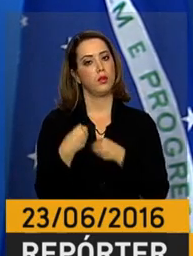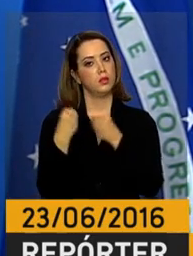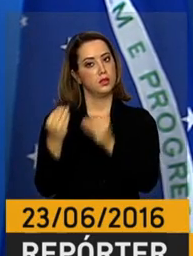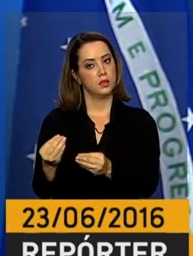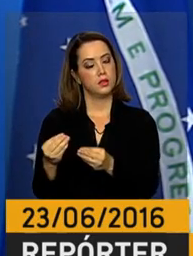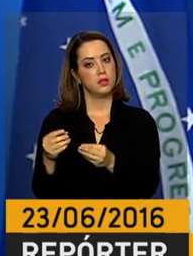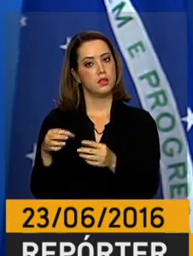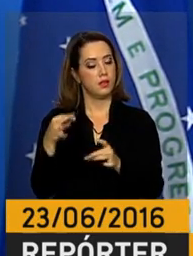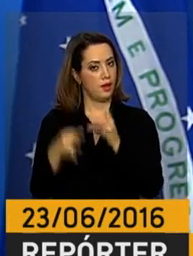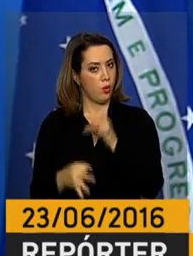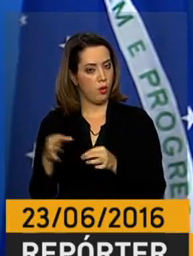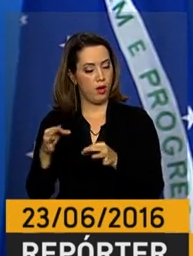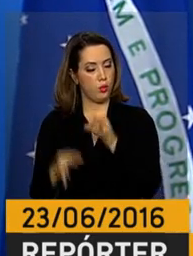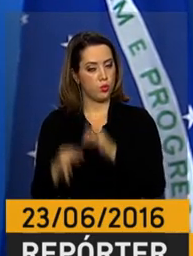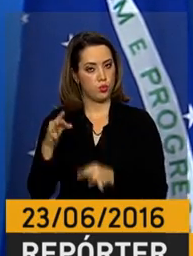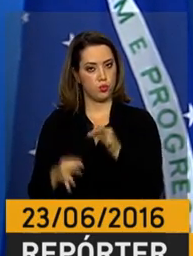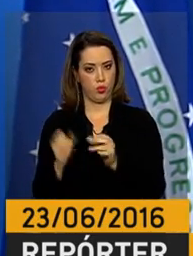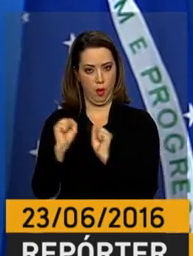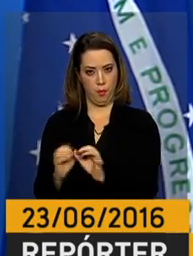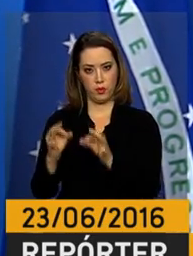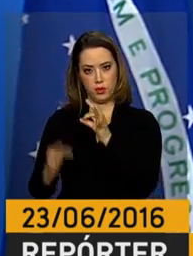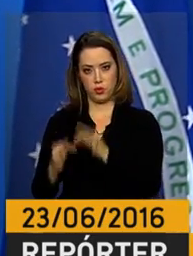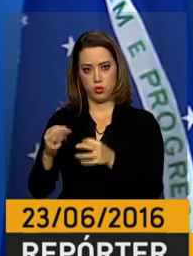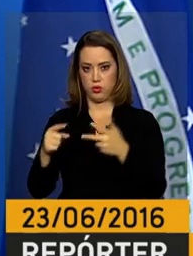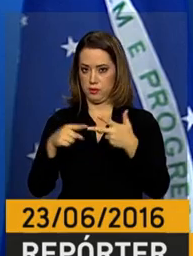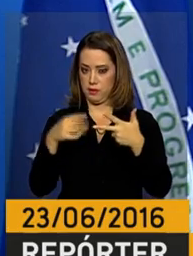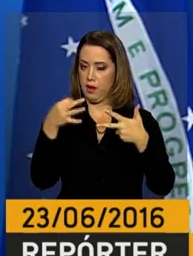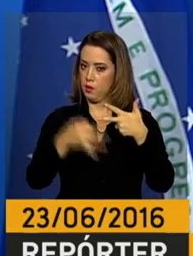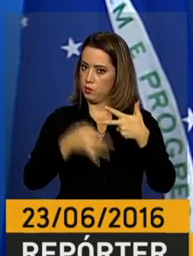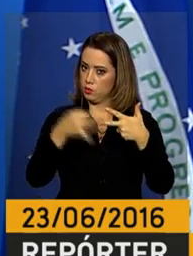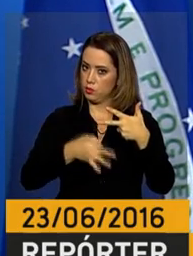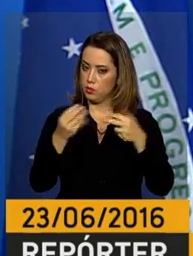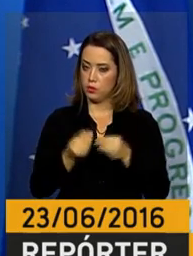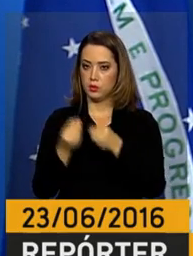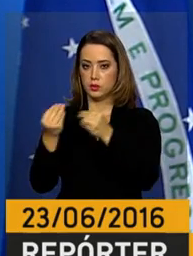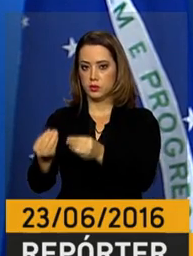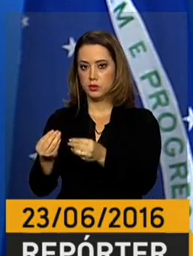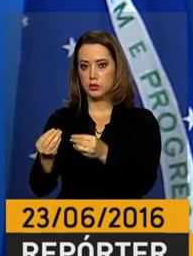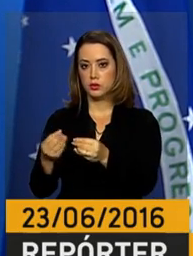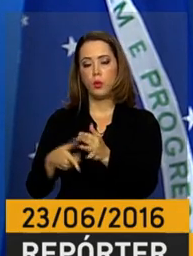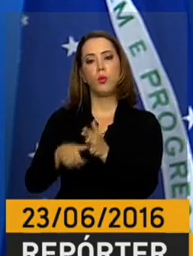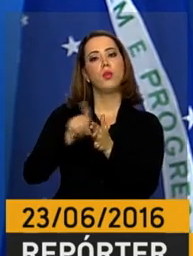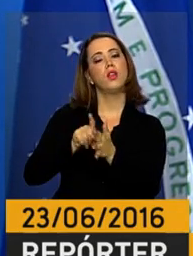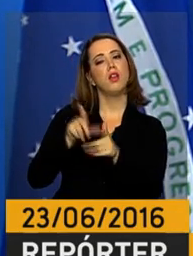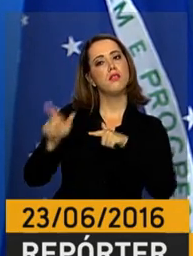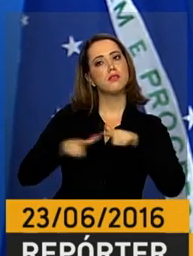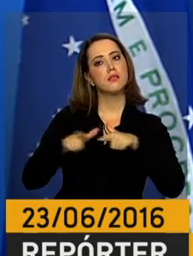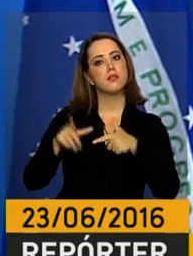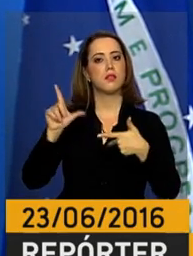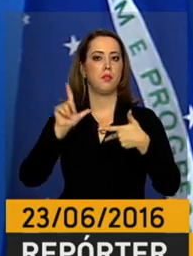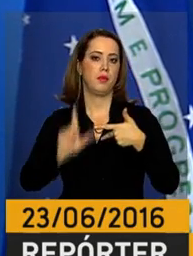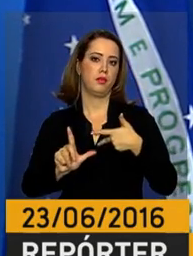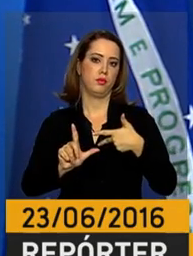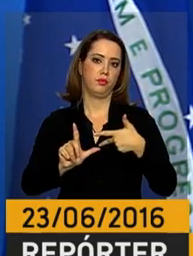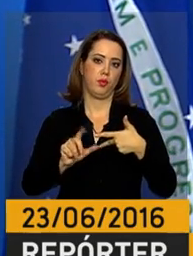tipicamente Legislativa cujo resultado será uma decisão com especialíssimas